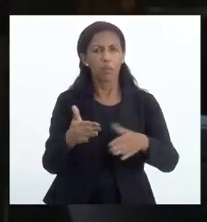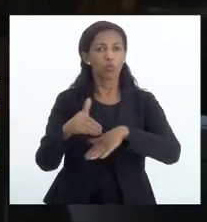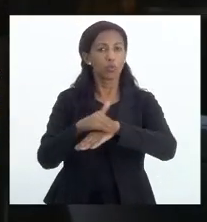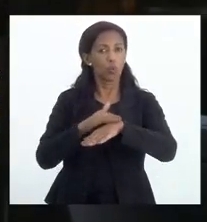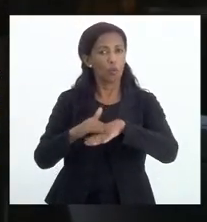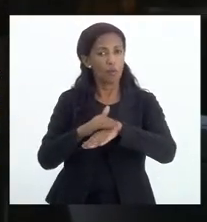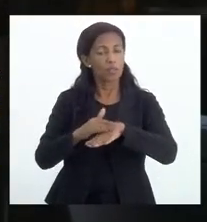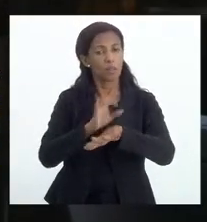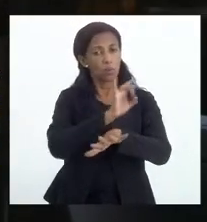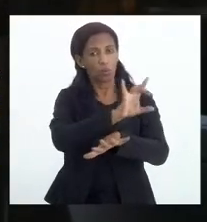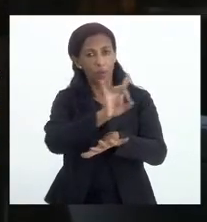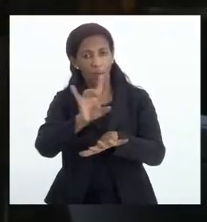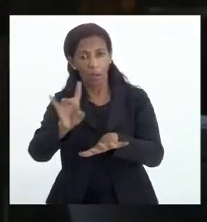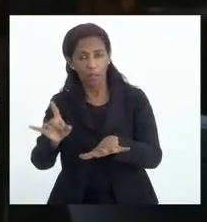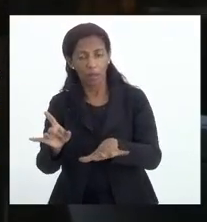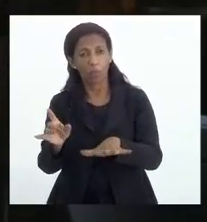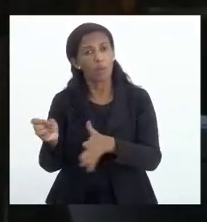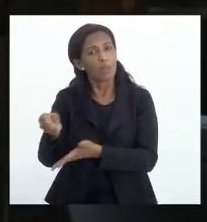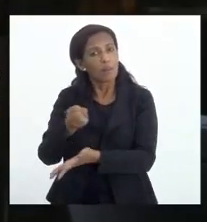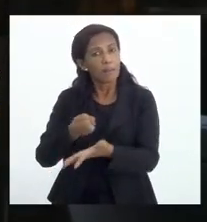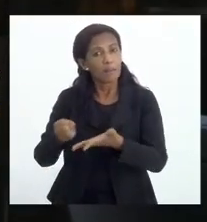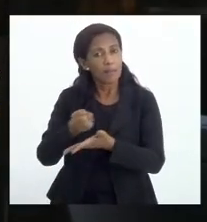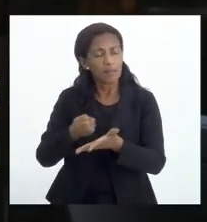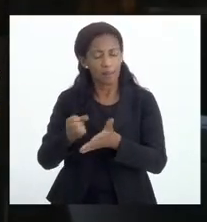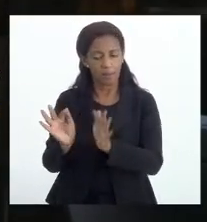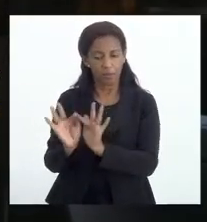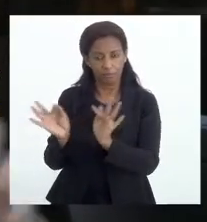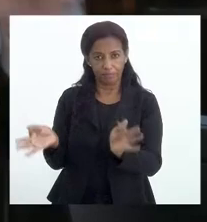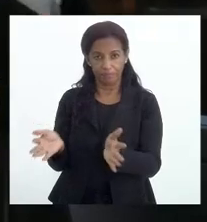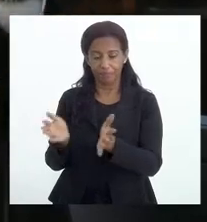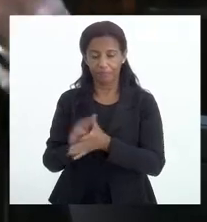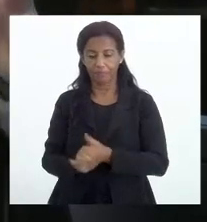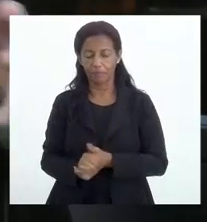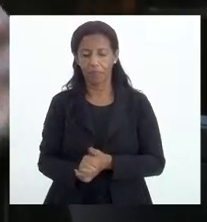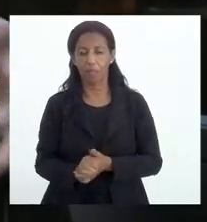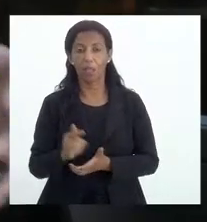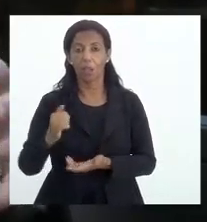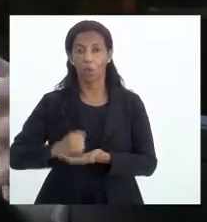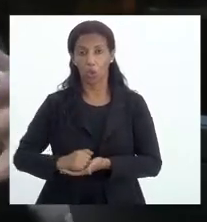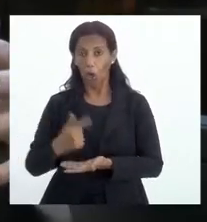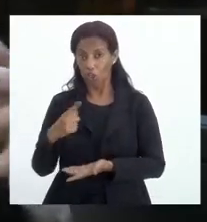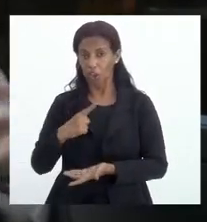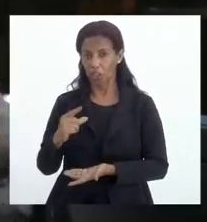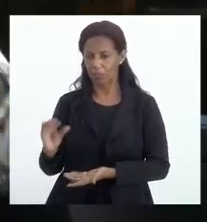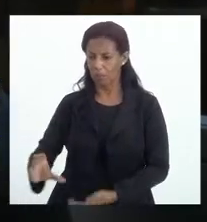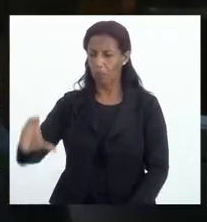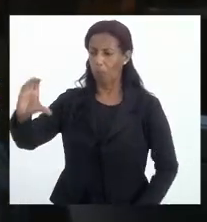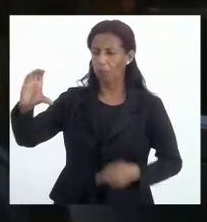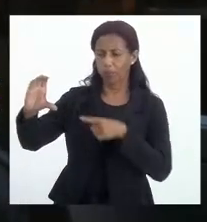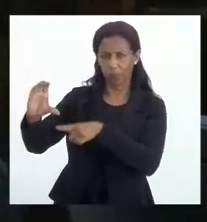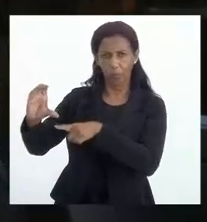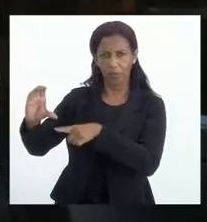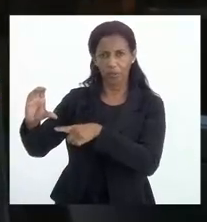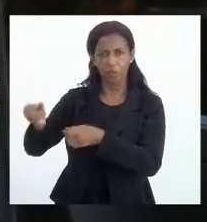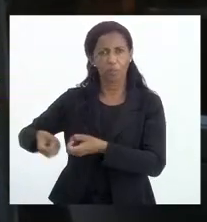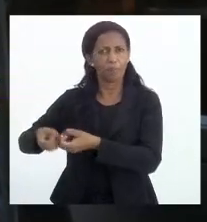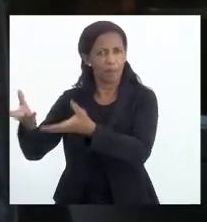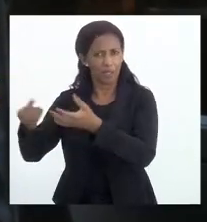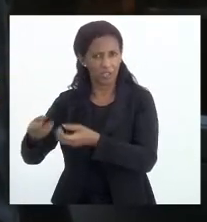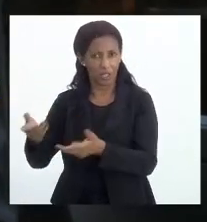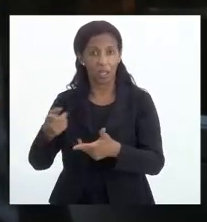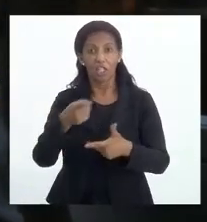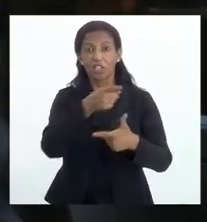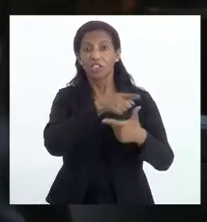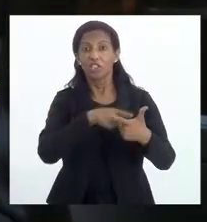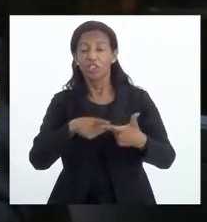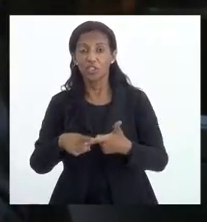dos poderes, e basicamente a gente disse o seguinte: nós temos esse montante aqui para gastar. Dividimos esse